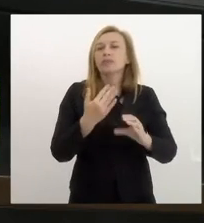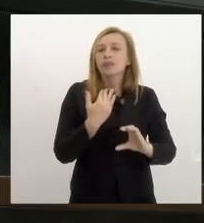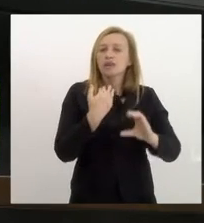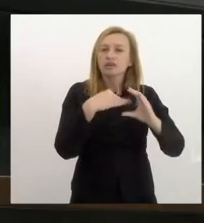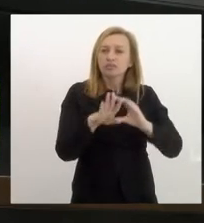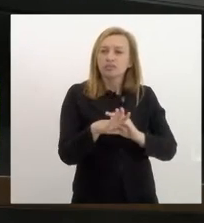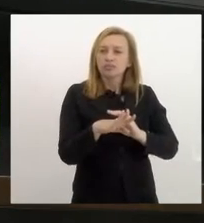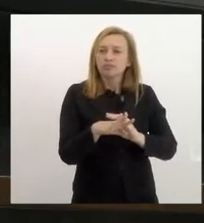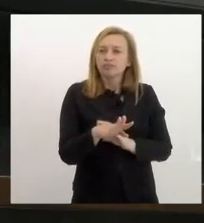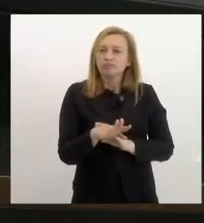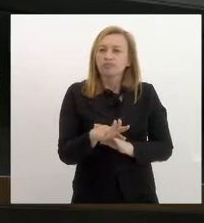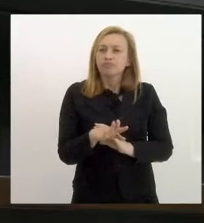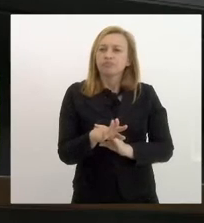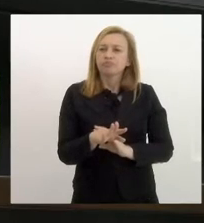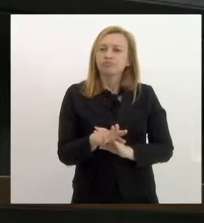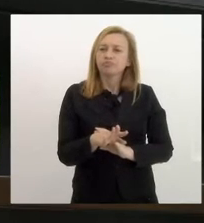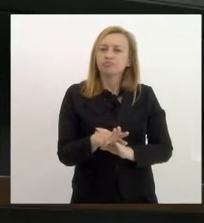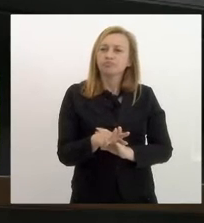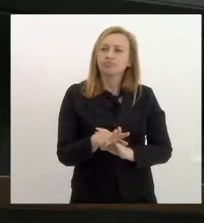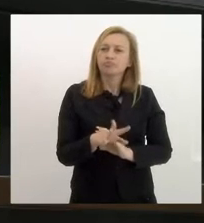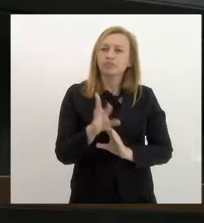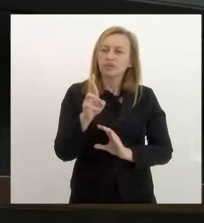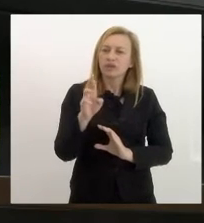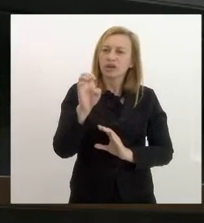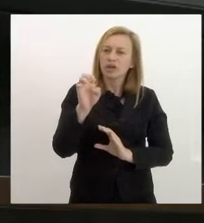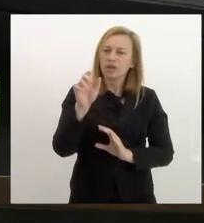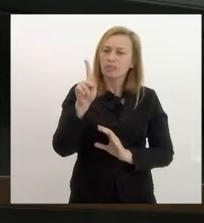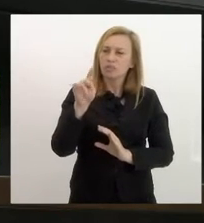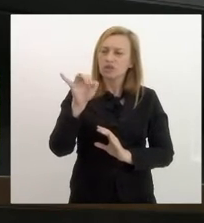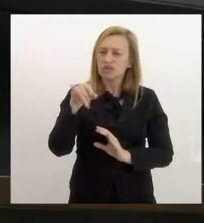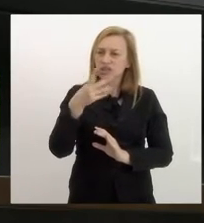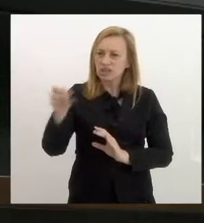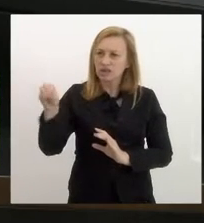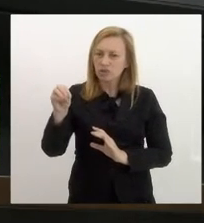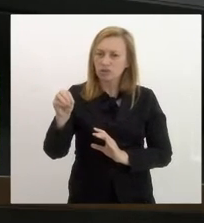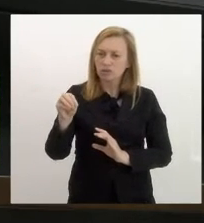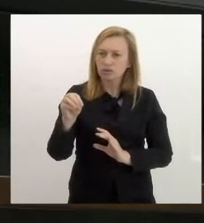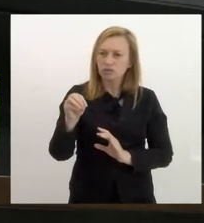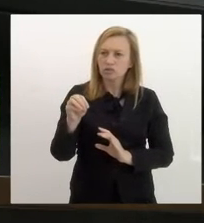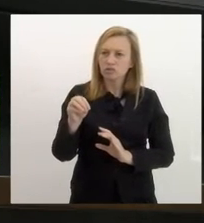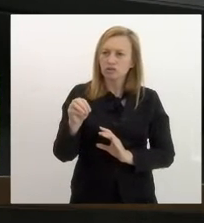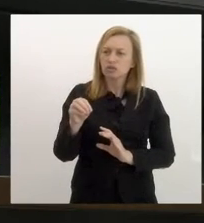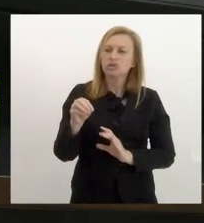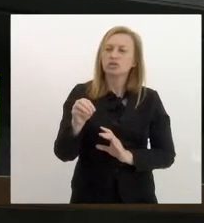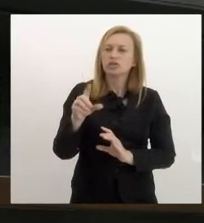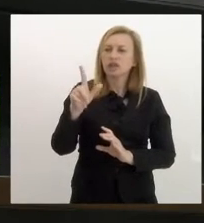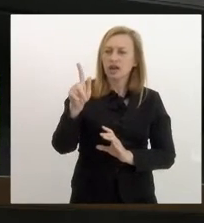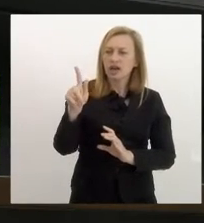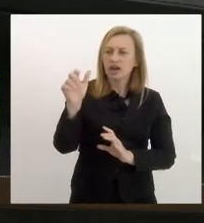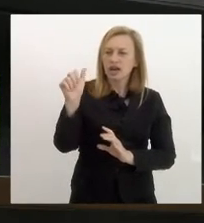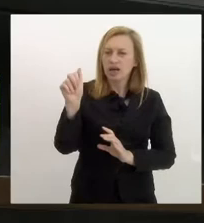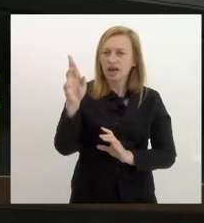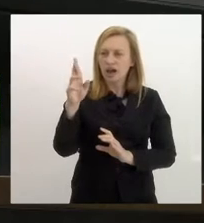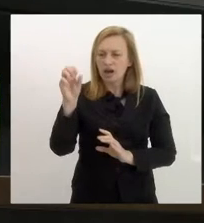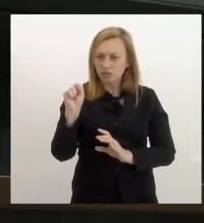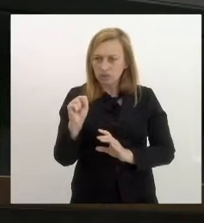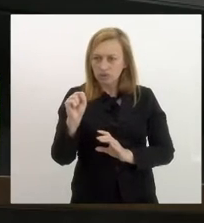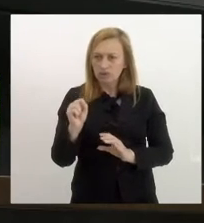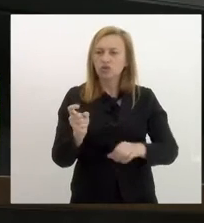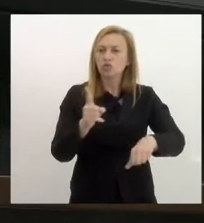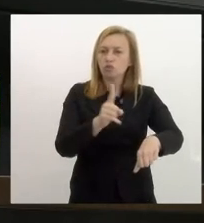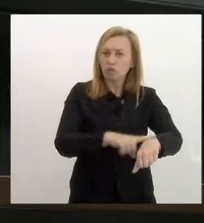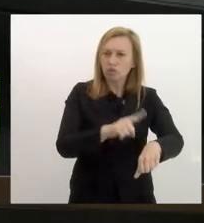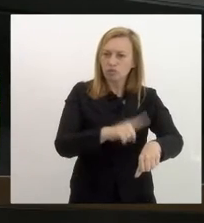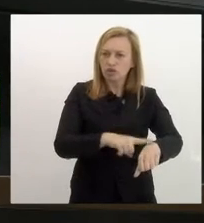para a reposição de cargos no chegou até o momento da entrega